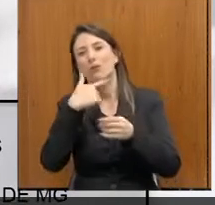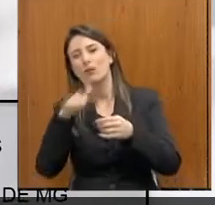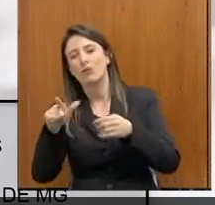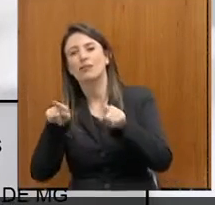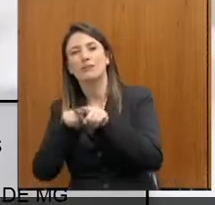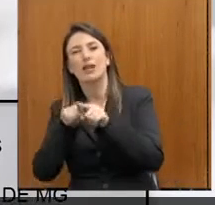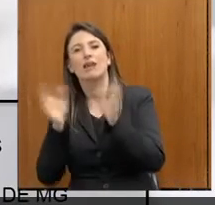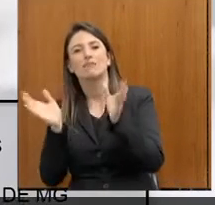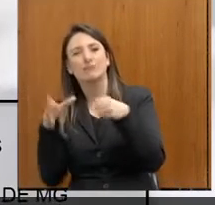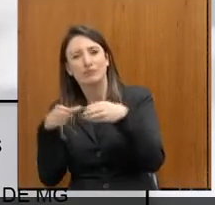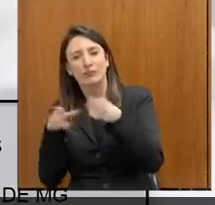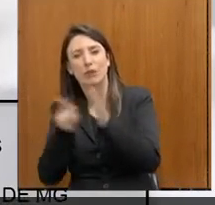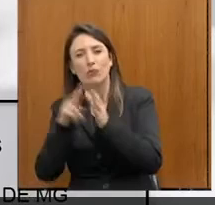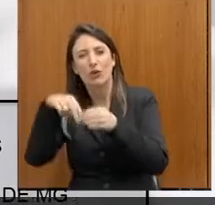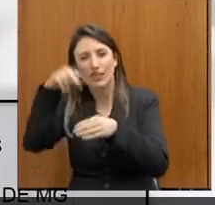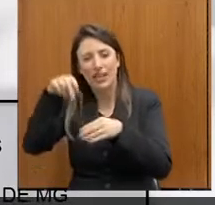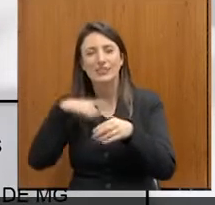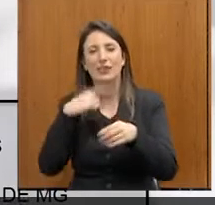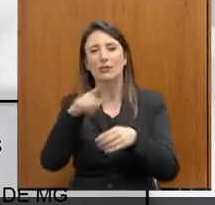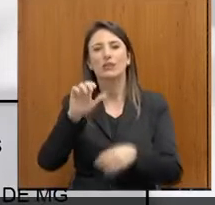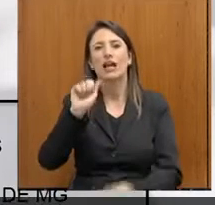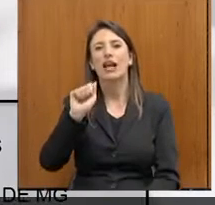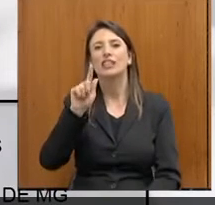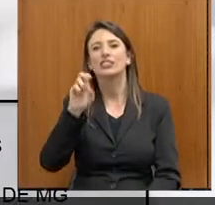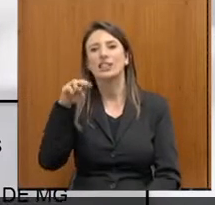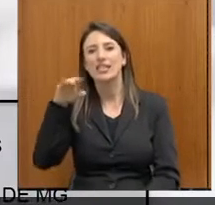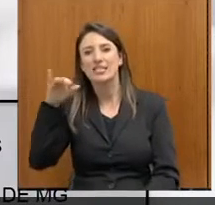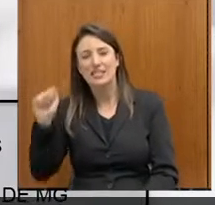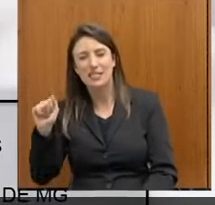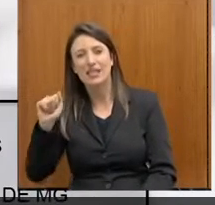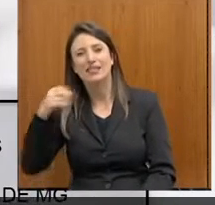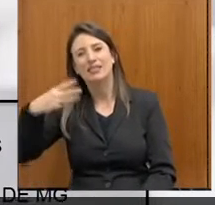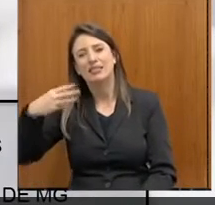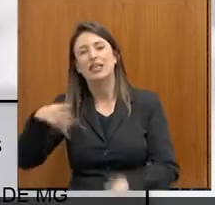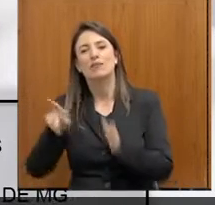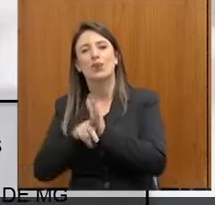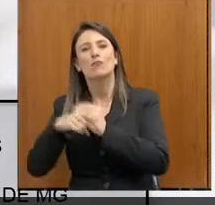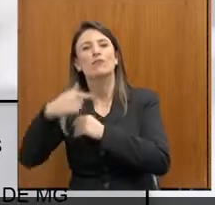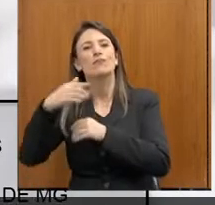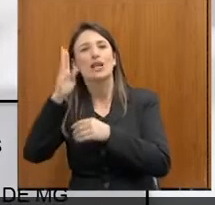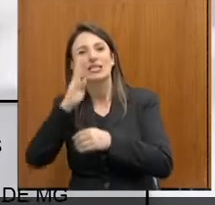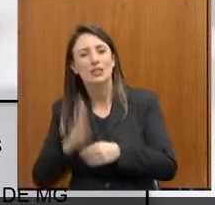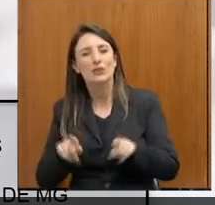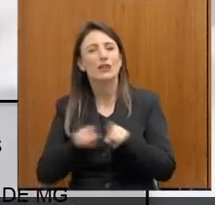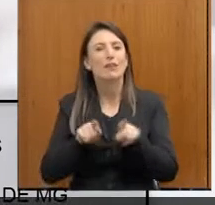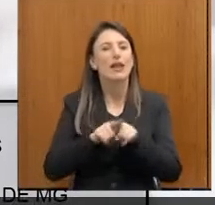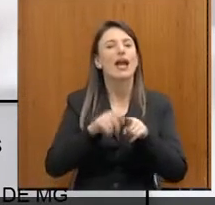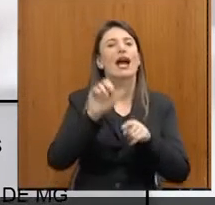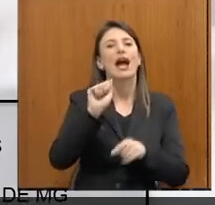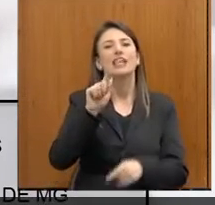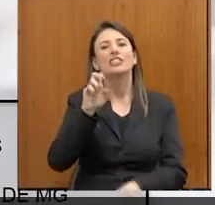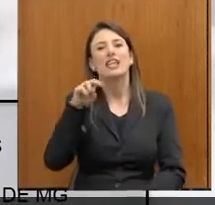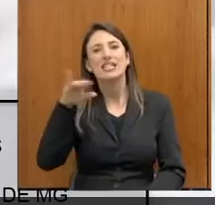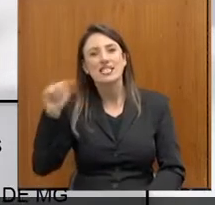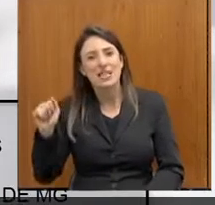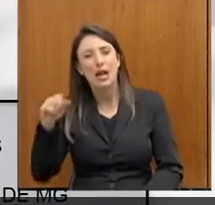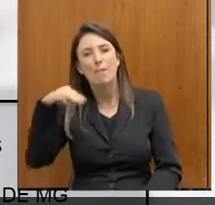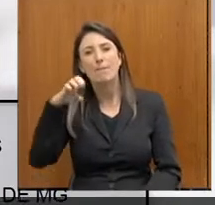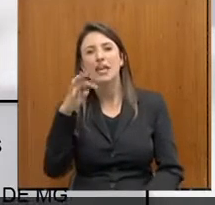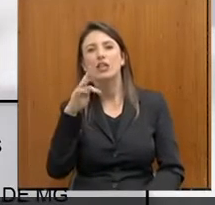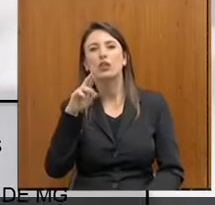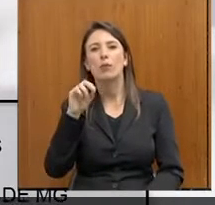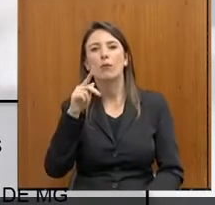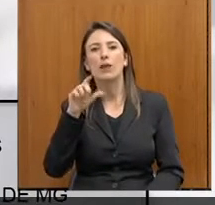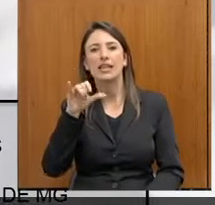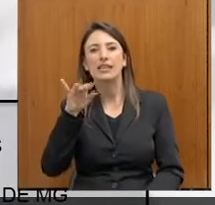metropolitana de Belo Horizonte a terceira do Brasil e agência Metropolitana do Vale do Aço temos também e tem